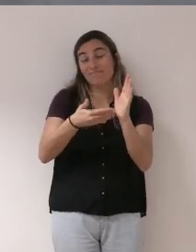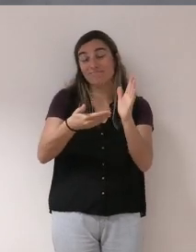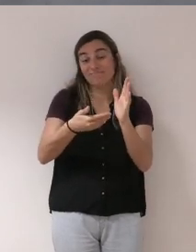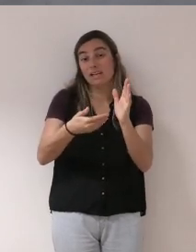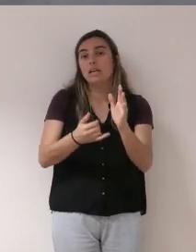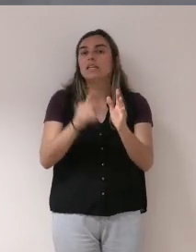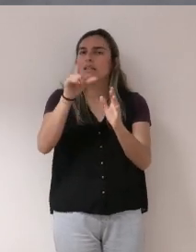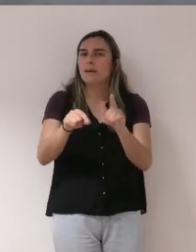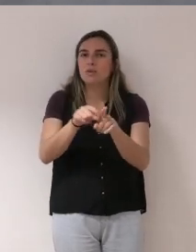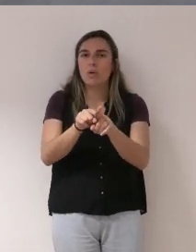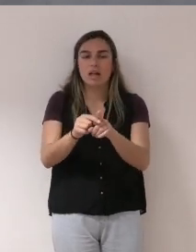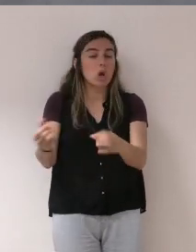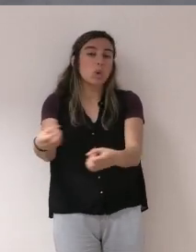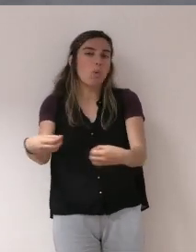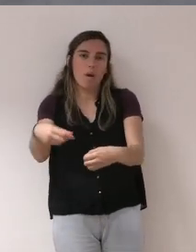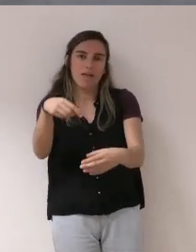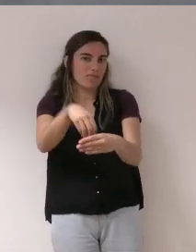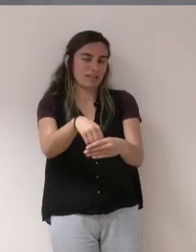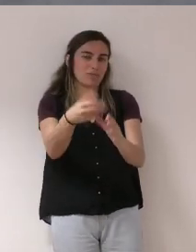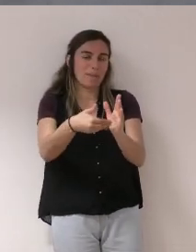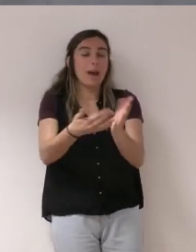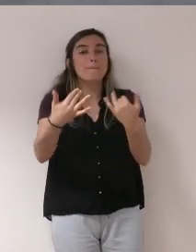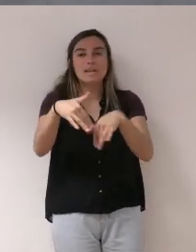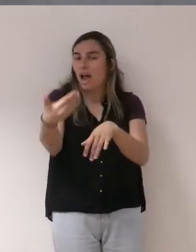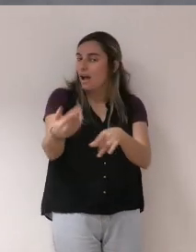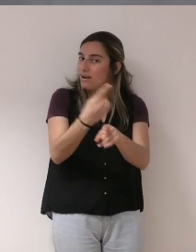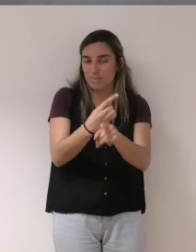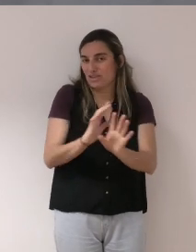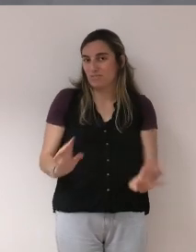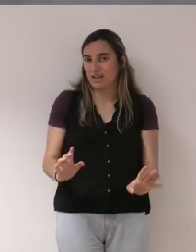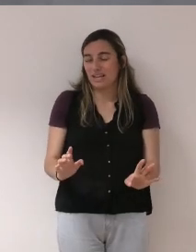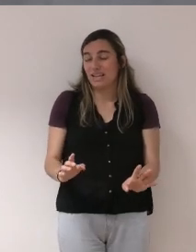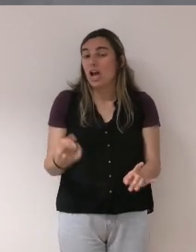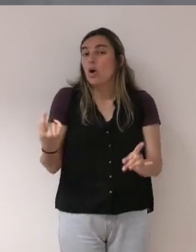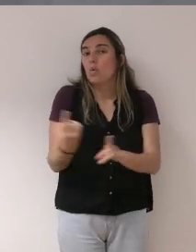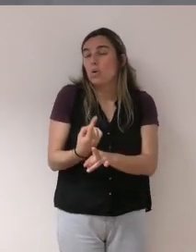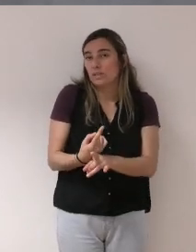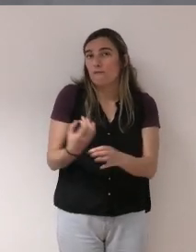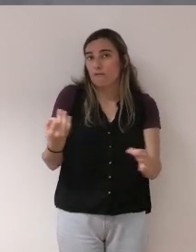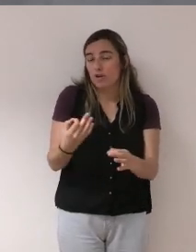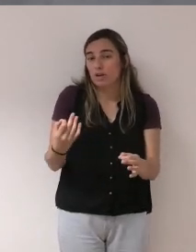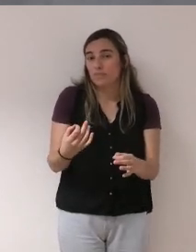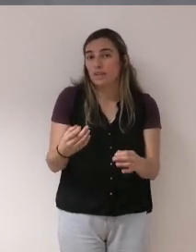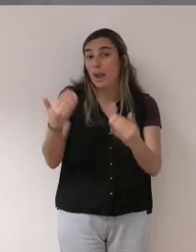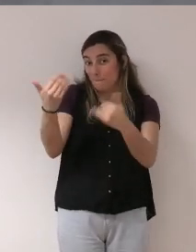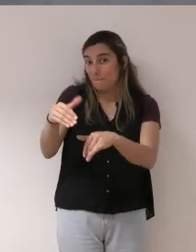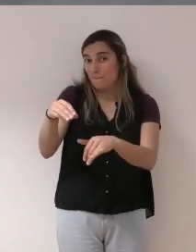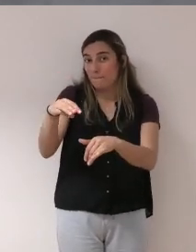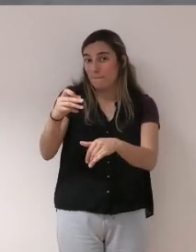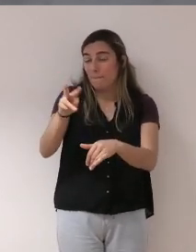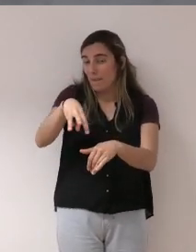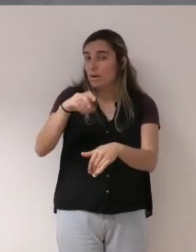e o que não está aí, mas está naquilo a que se poderia chamar margens, mas que eu não